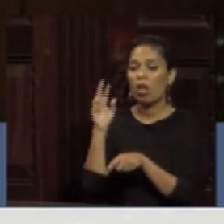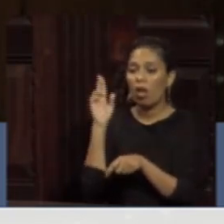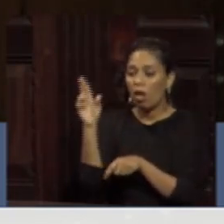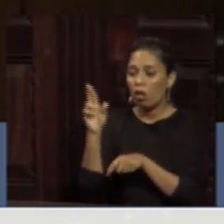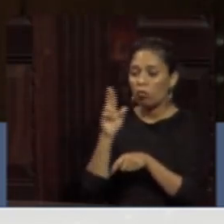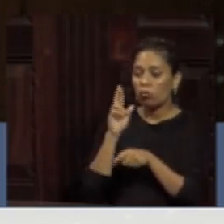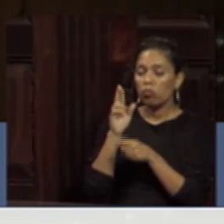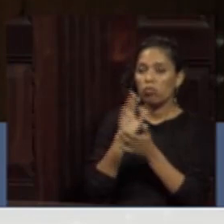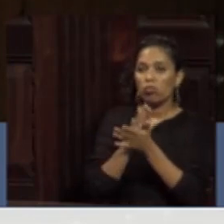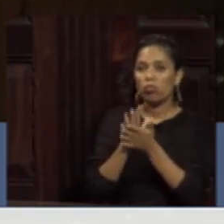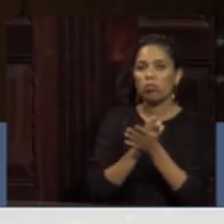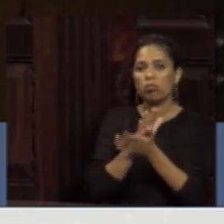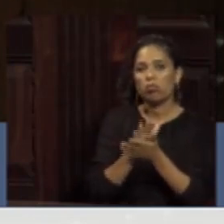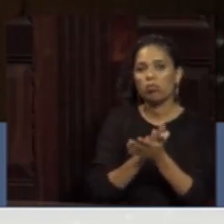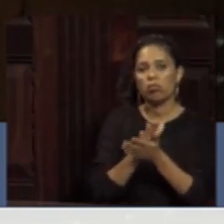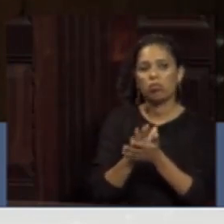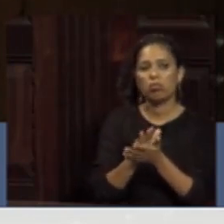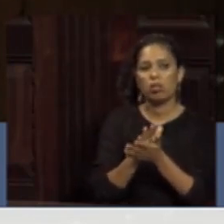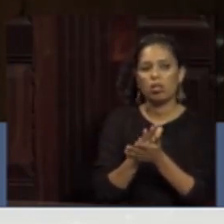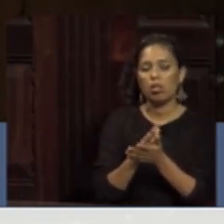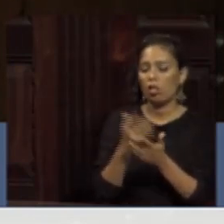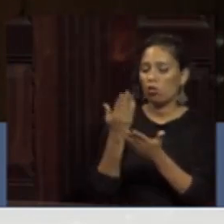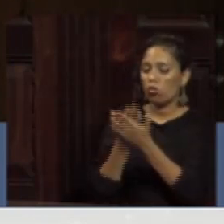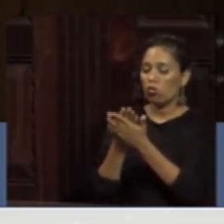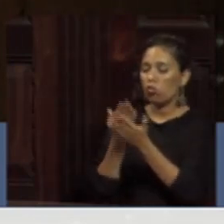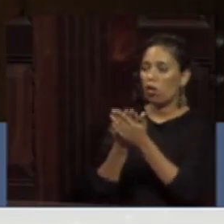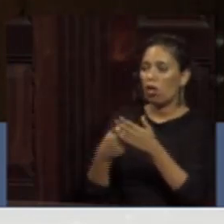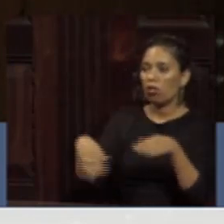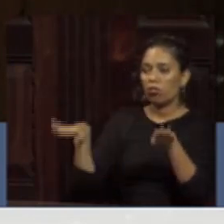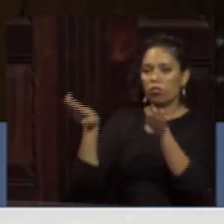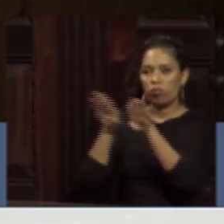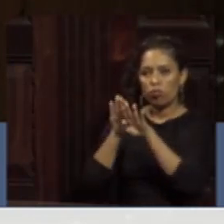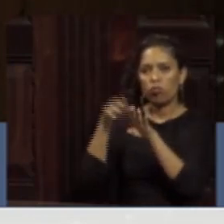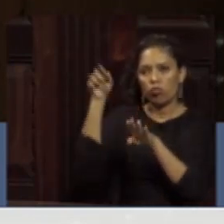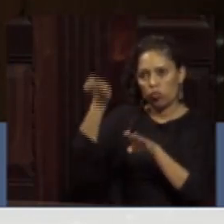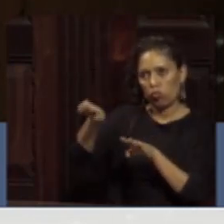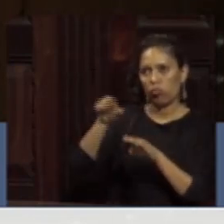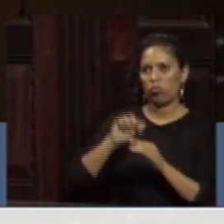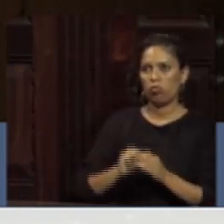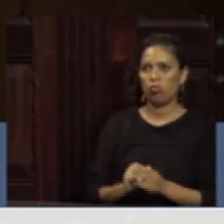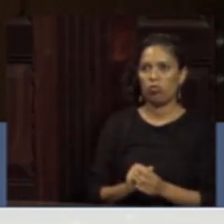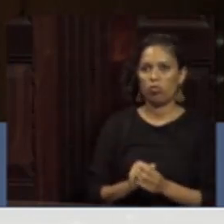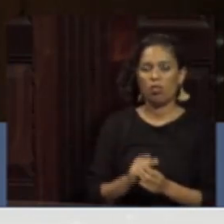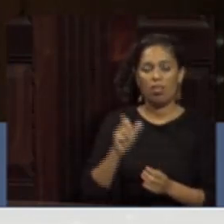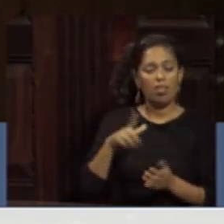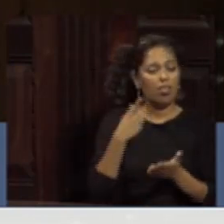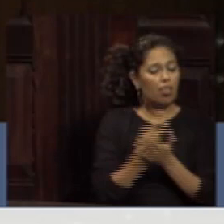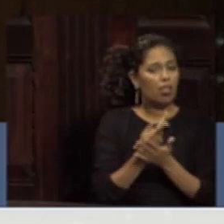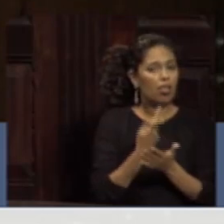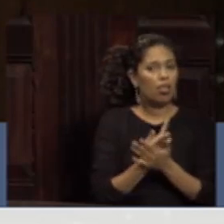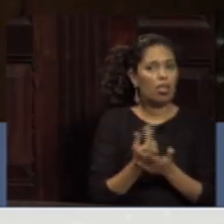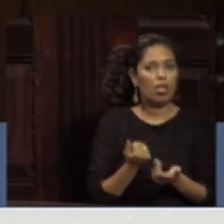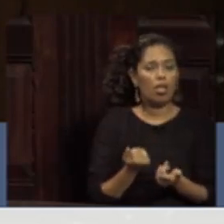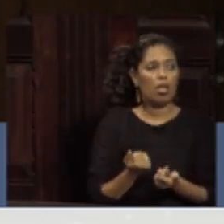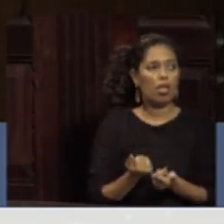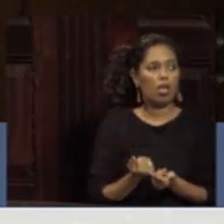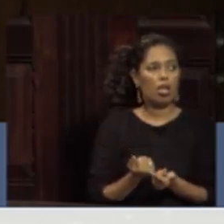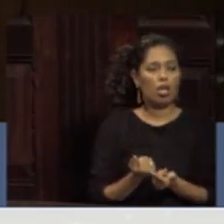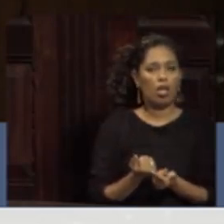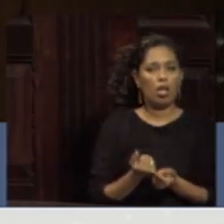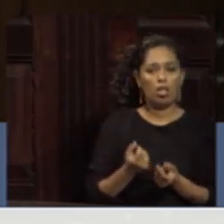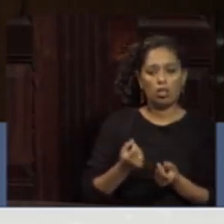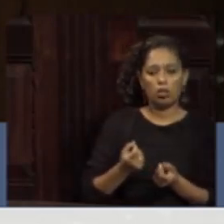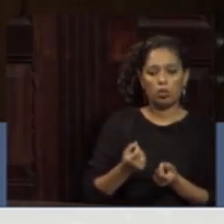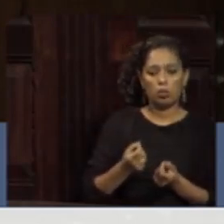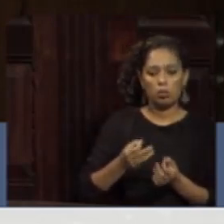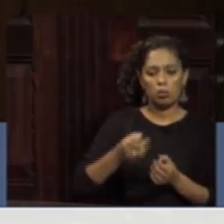um absurdo o fechamento de escolas no Rio de Janeiro, é um absurdo a forma como a SEDUC está administrando a relação com